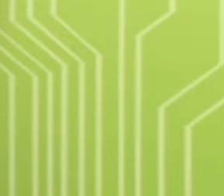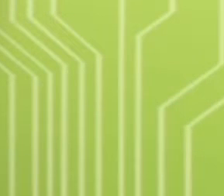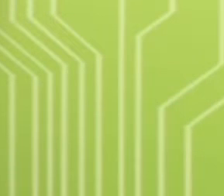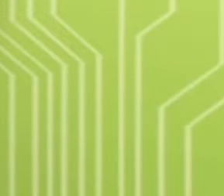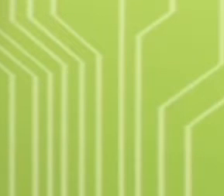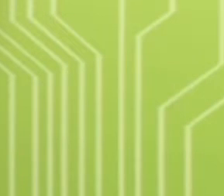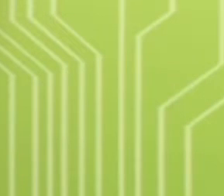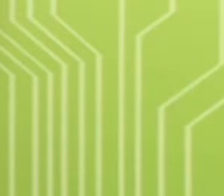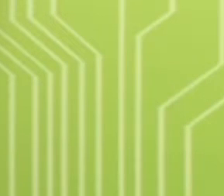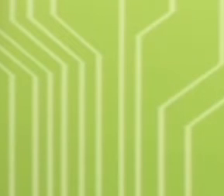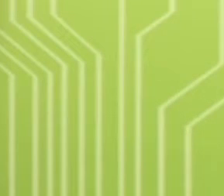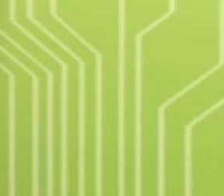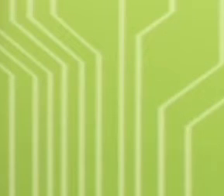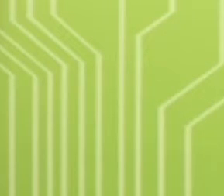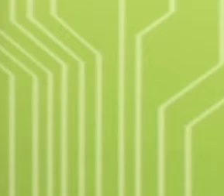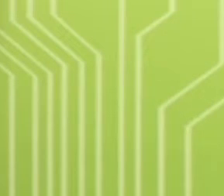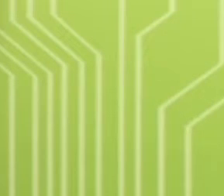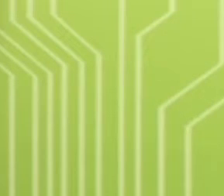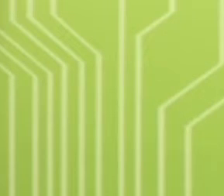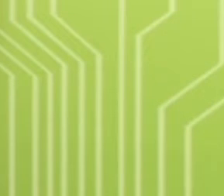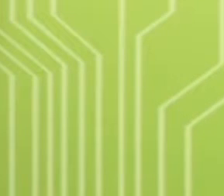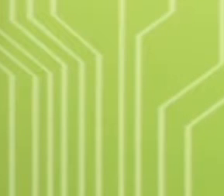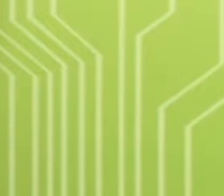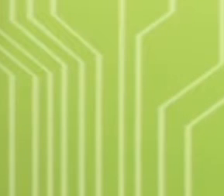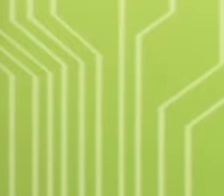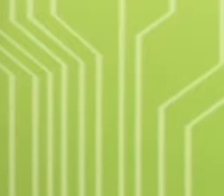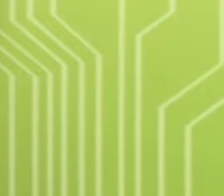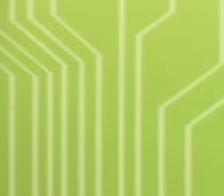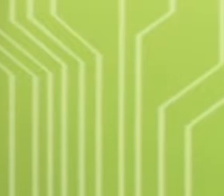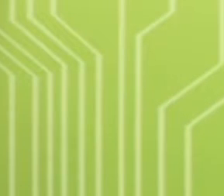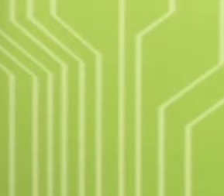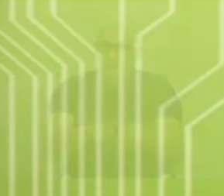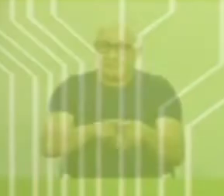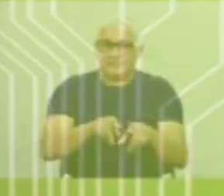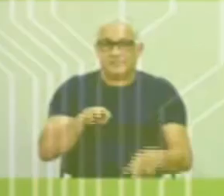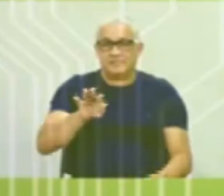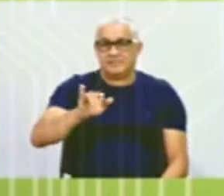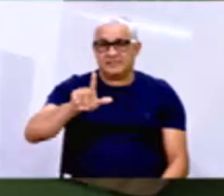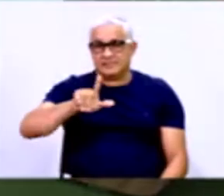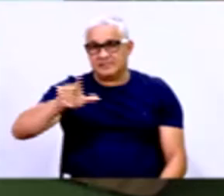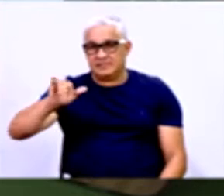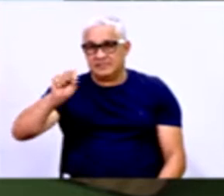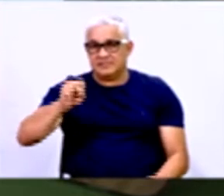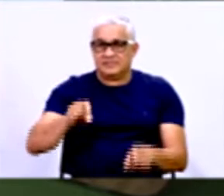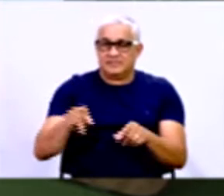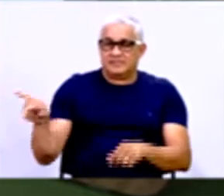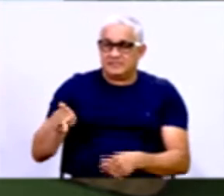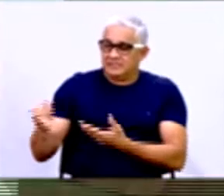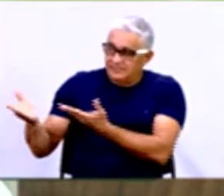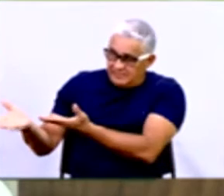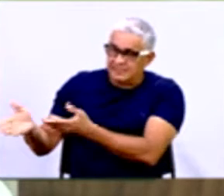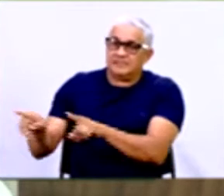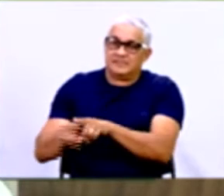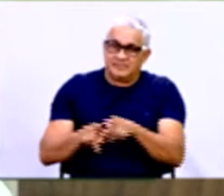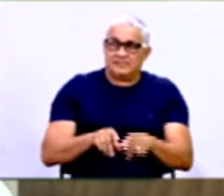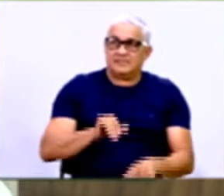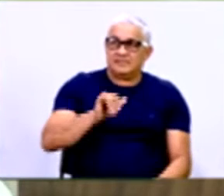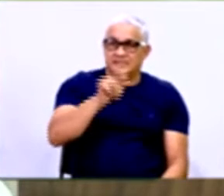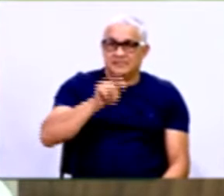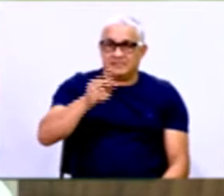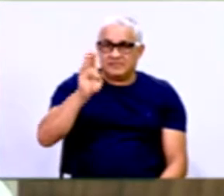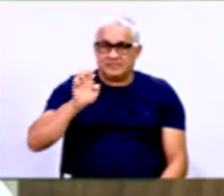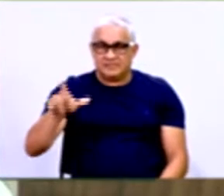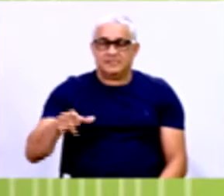Olá, boa noite, sejam muito bem-vindos, estudantes. Boa noite, professor Willis. Boa noite, professora Isabel. Hoje